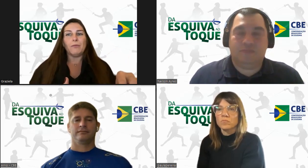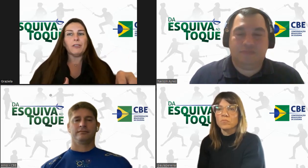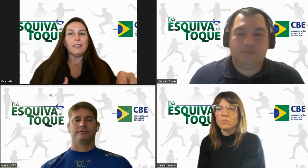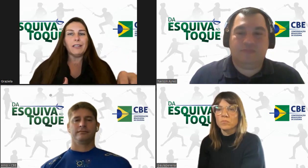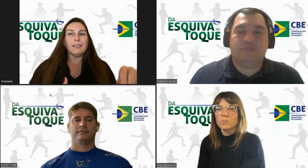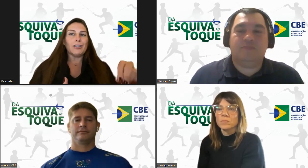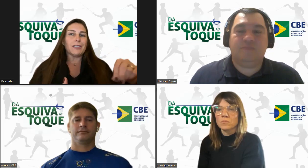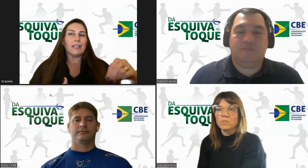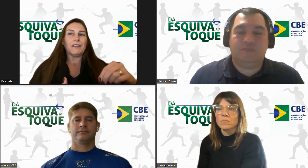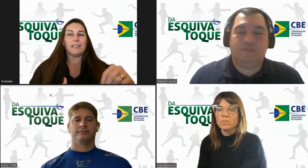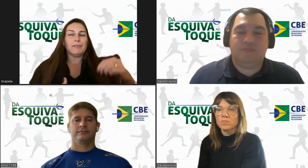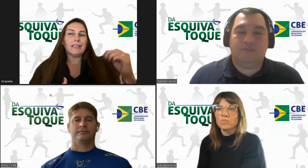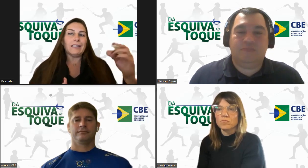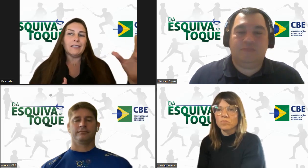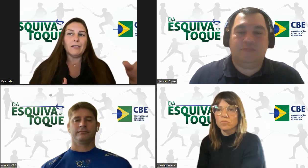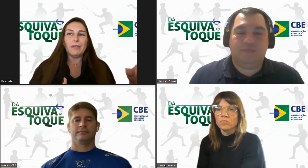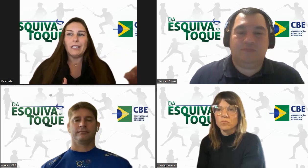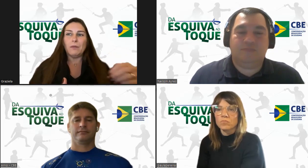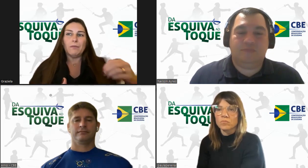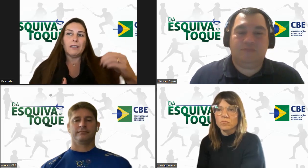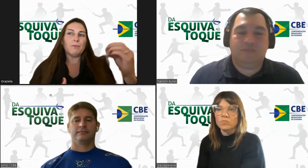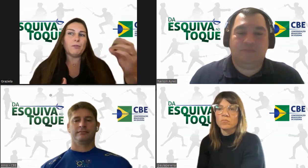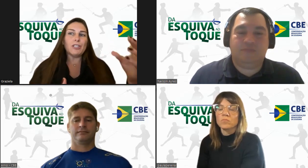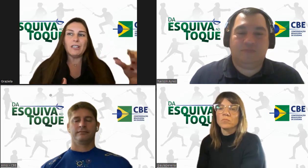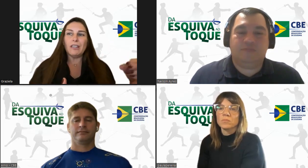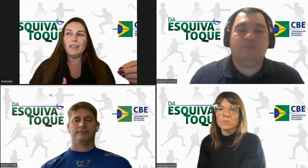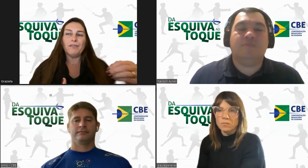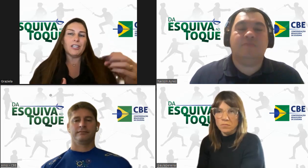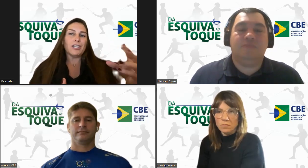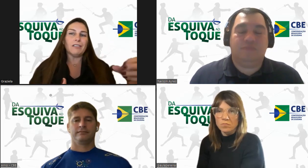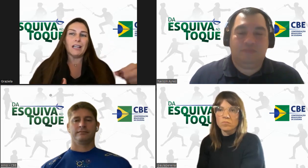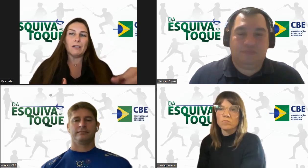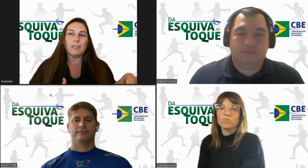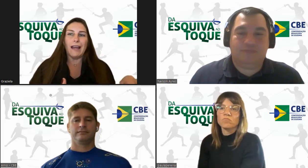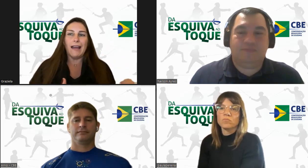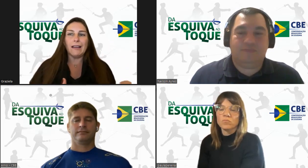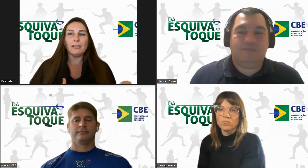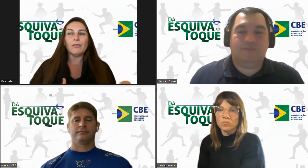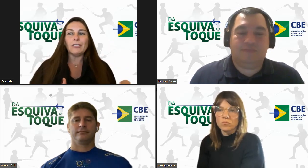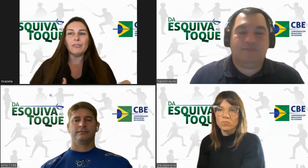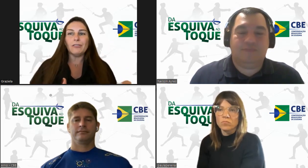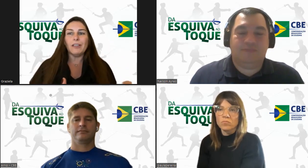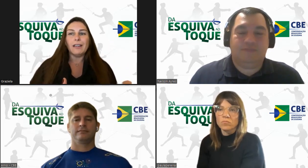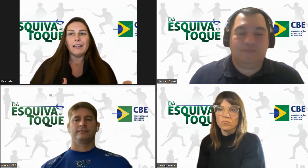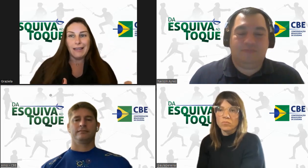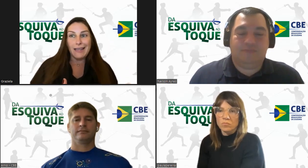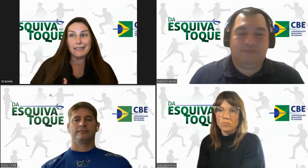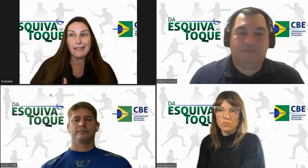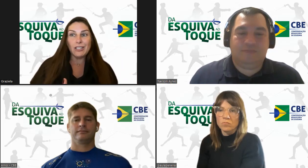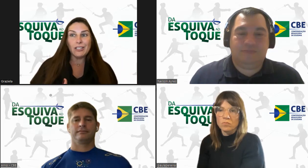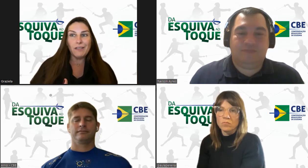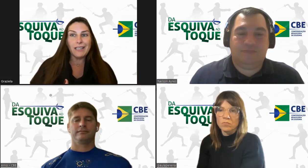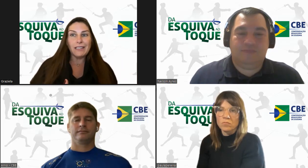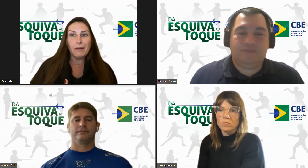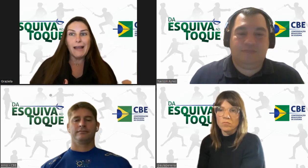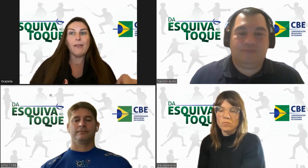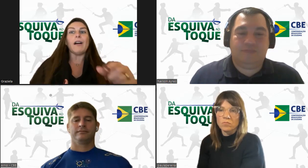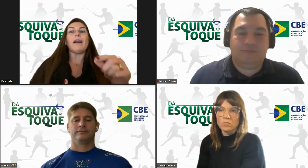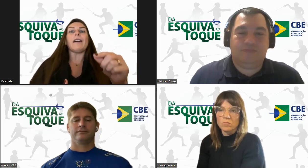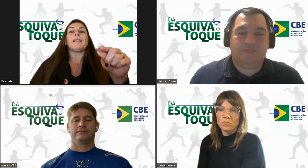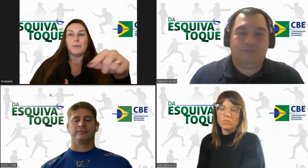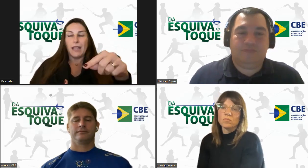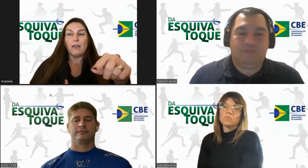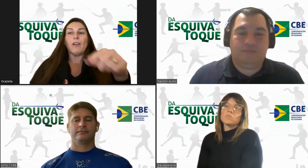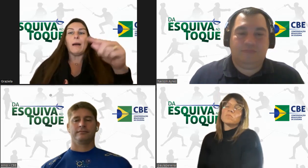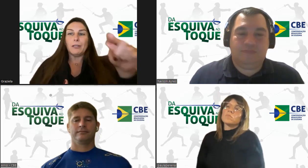porque é muito lindo a gente tá falando de Tâmara de bebida esportiva de car quando na realidade a gente vai ter que trabalhar